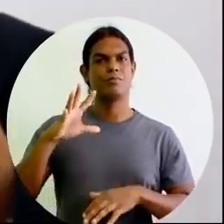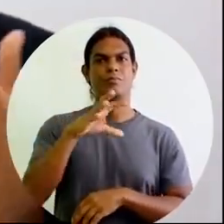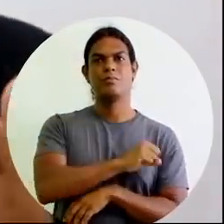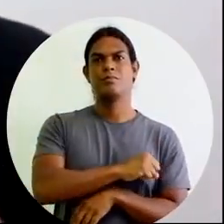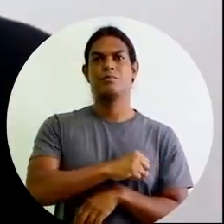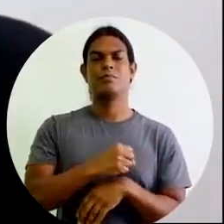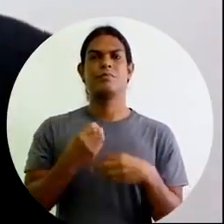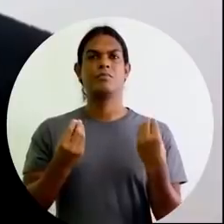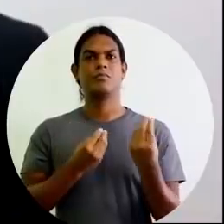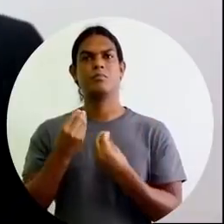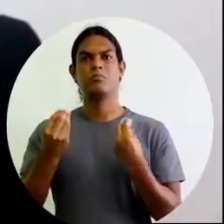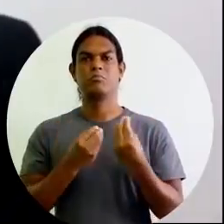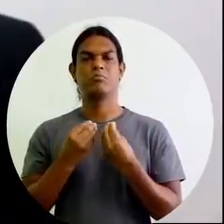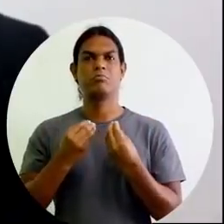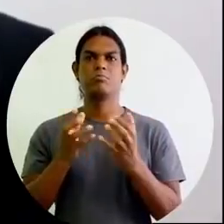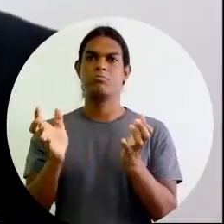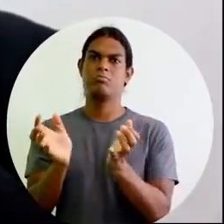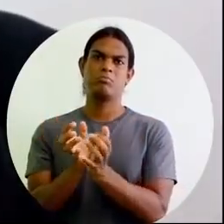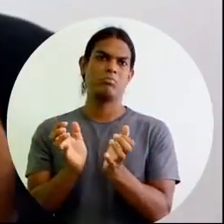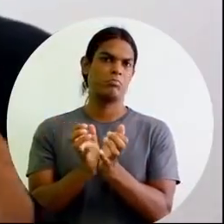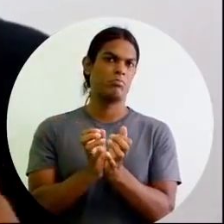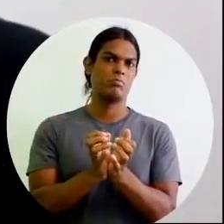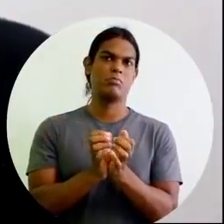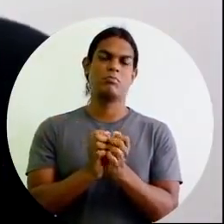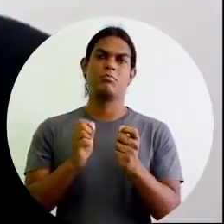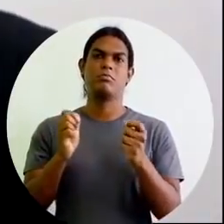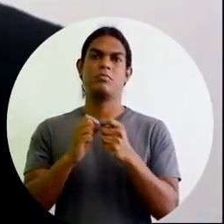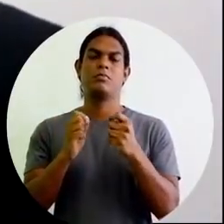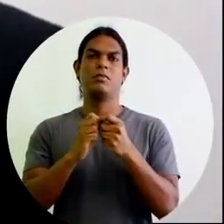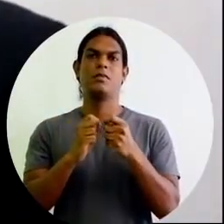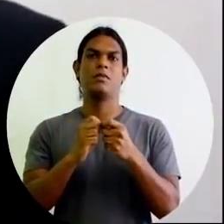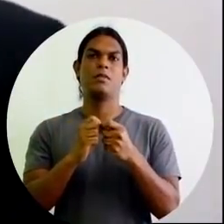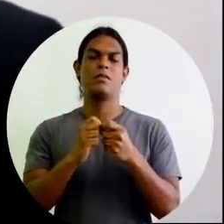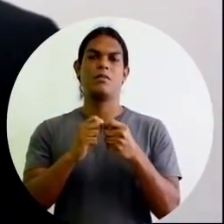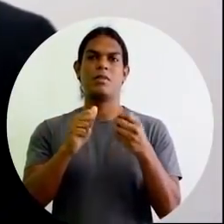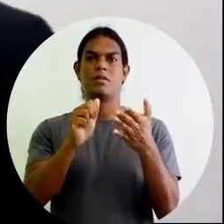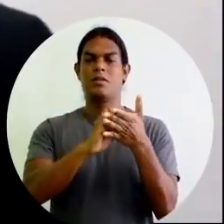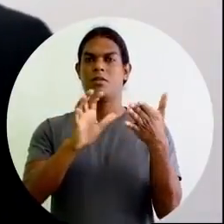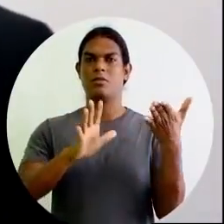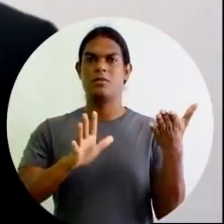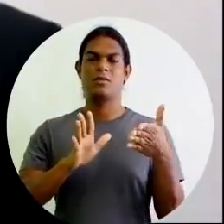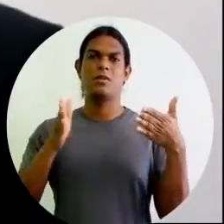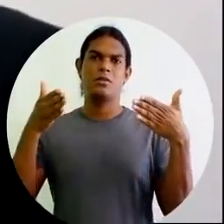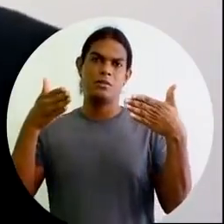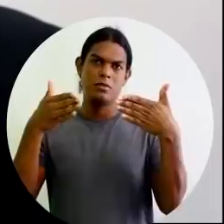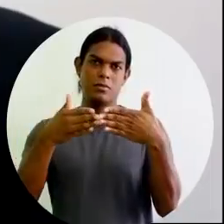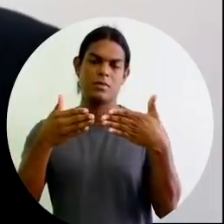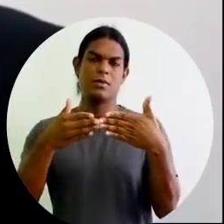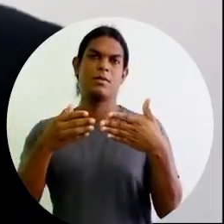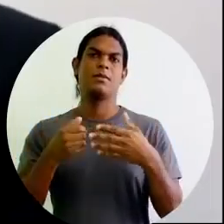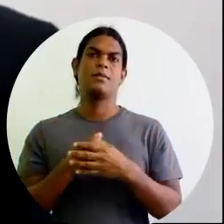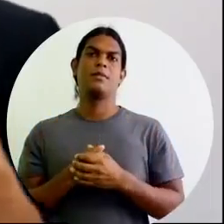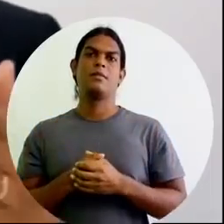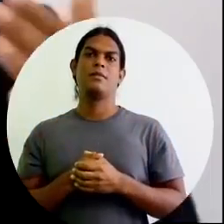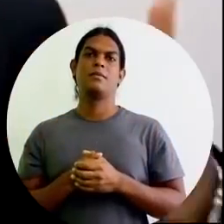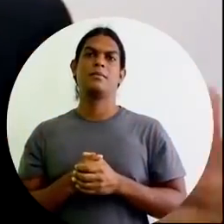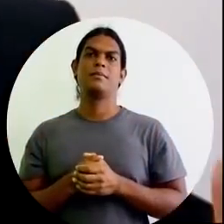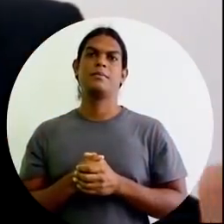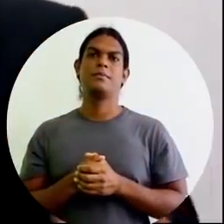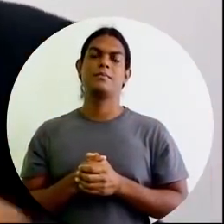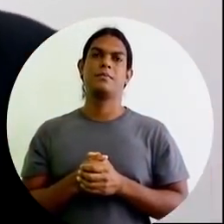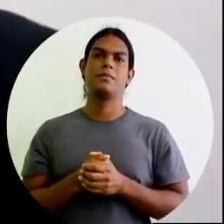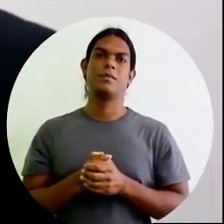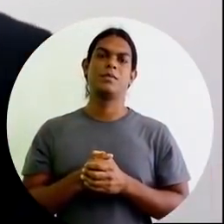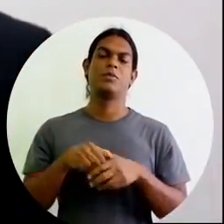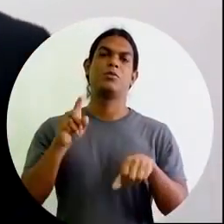temporários, como comissões, forças de tarefa, grupos similares, que têm uma tarefa limitada para desempenhar e